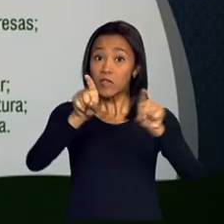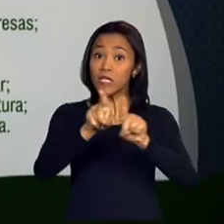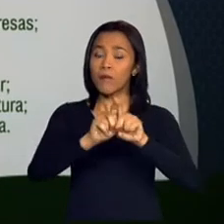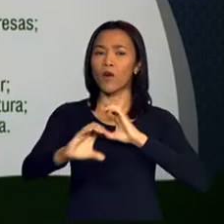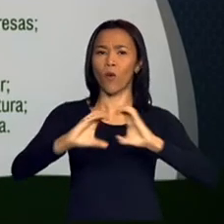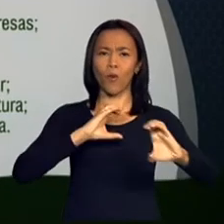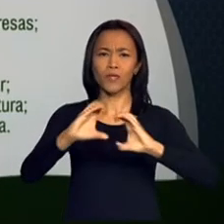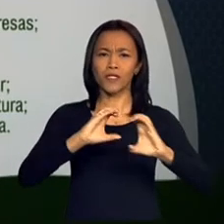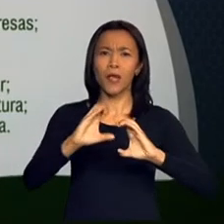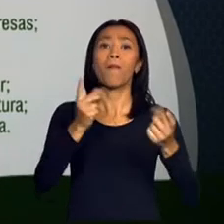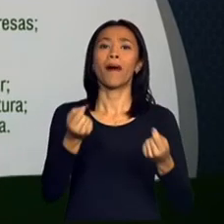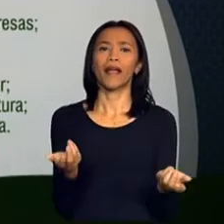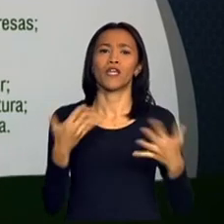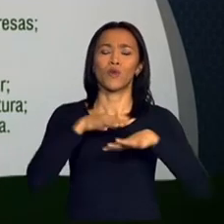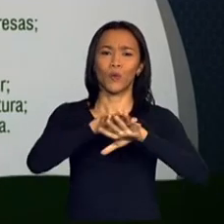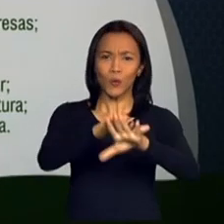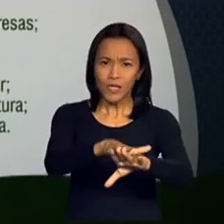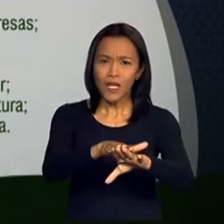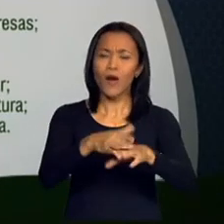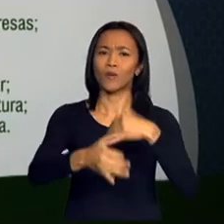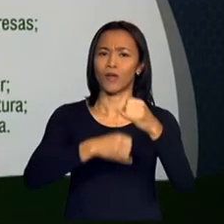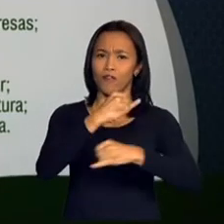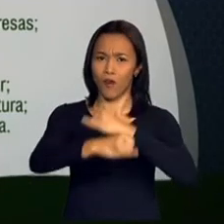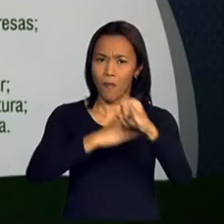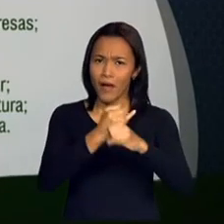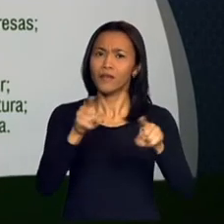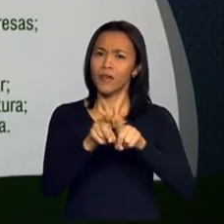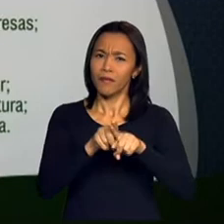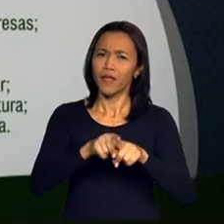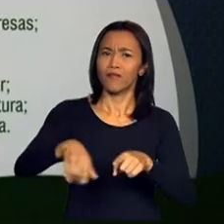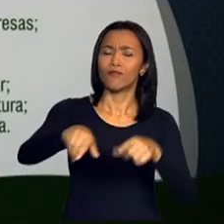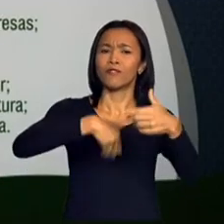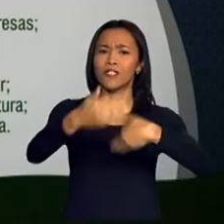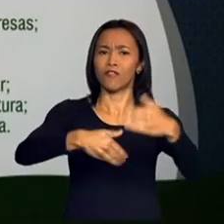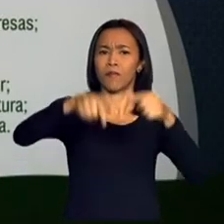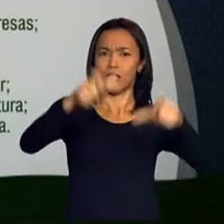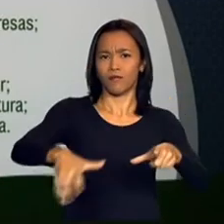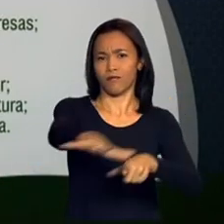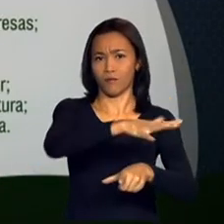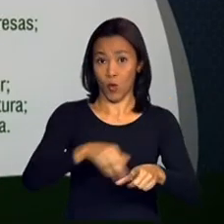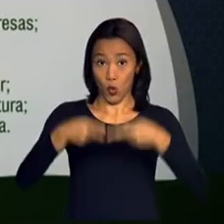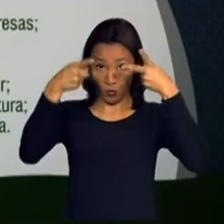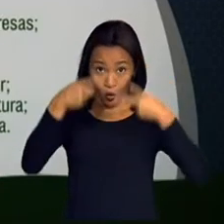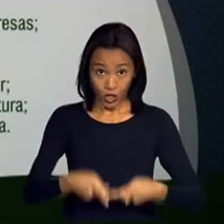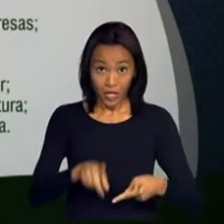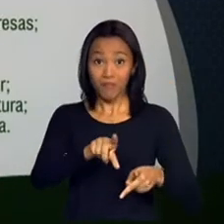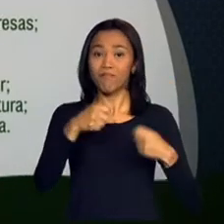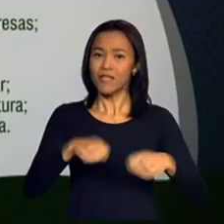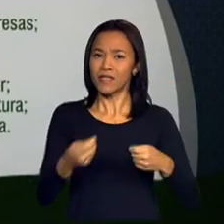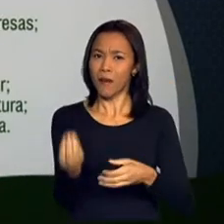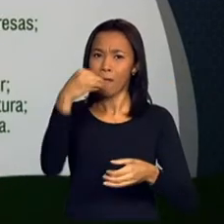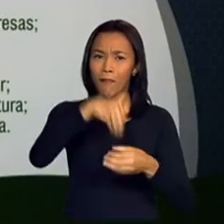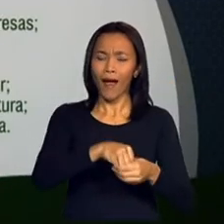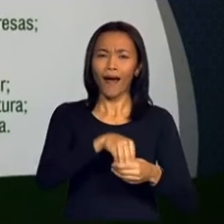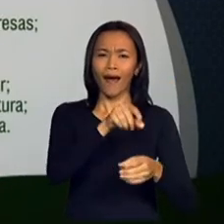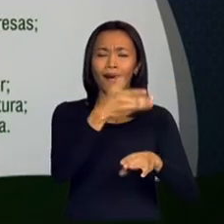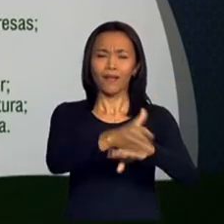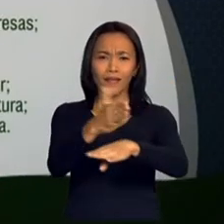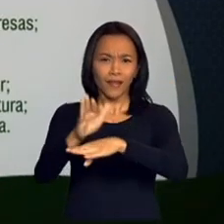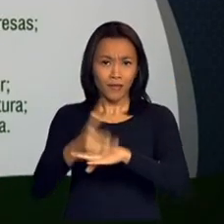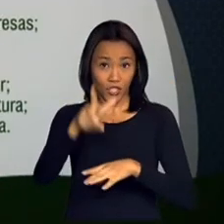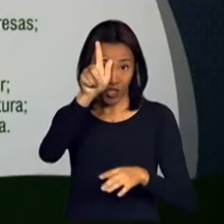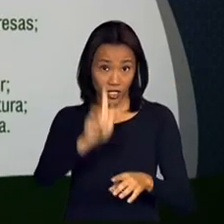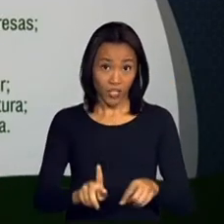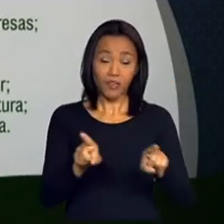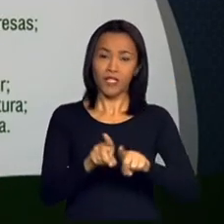comunicação para a inclusão digital e o desenvolvimento local. Os projetos devem contemplar a capacitação de gestão municipal e